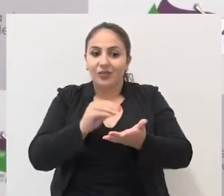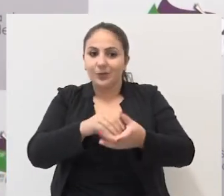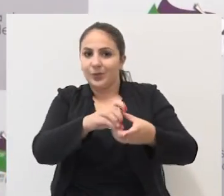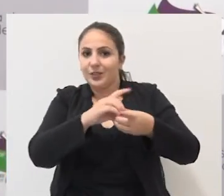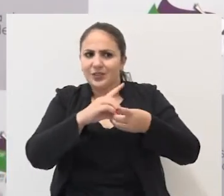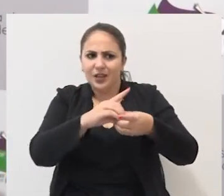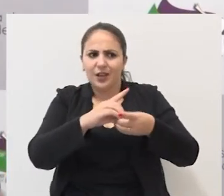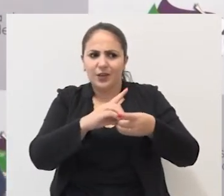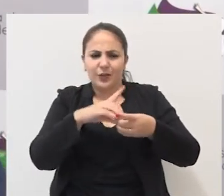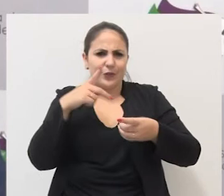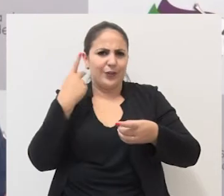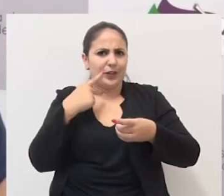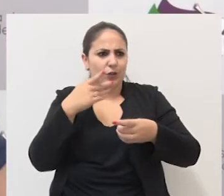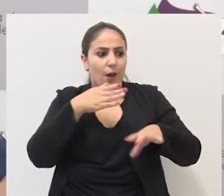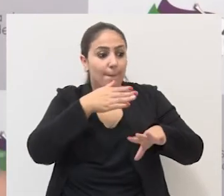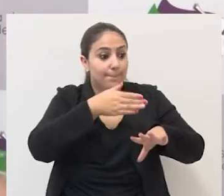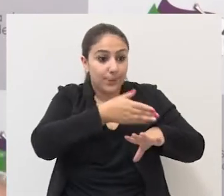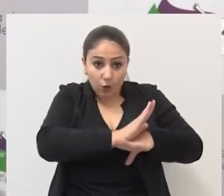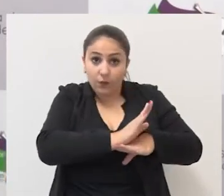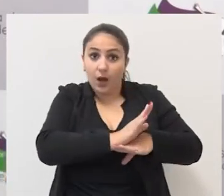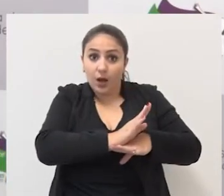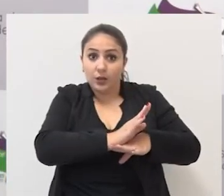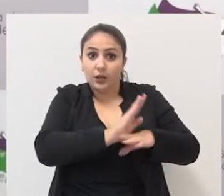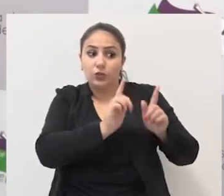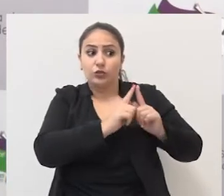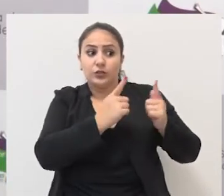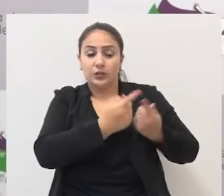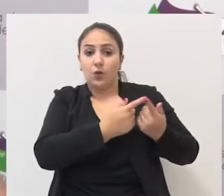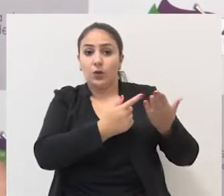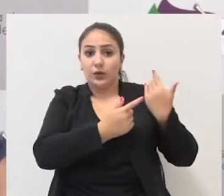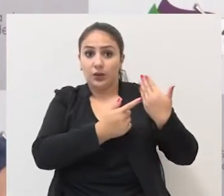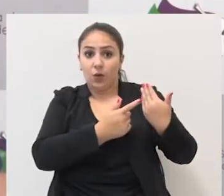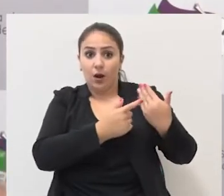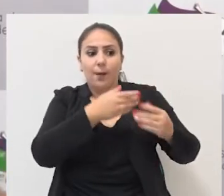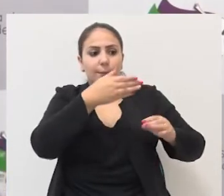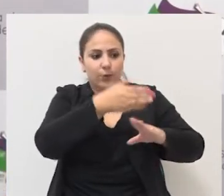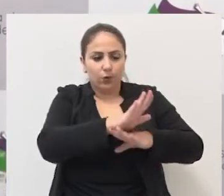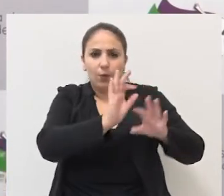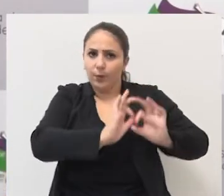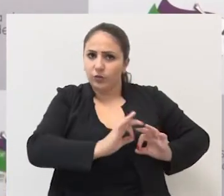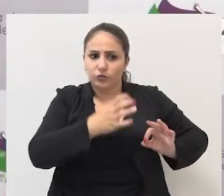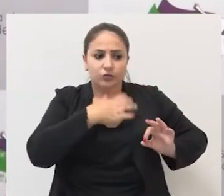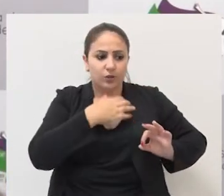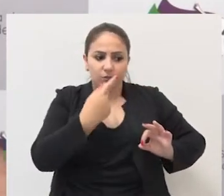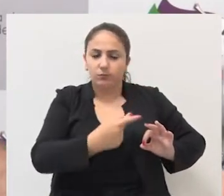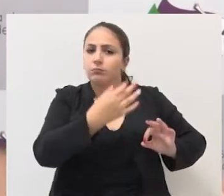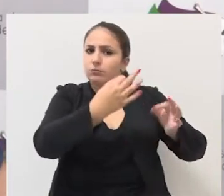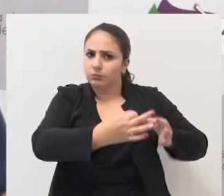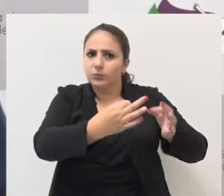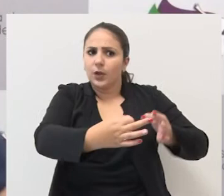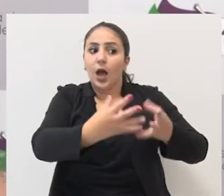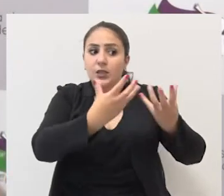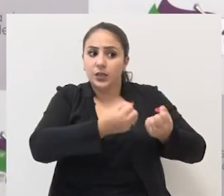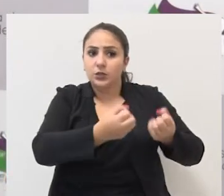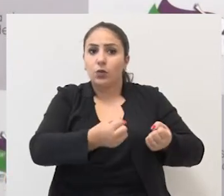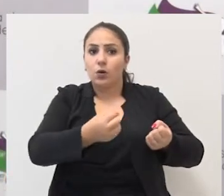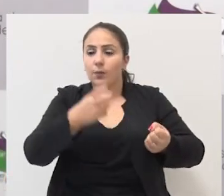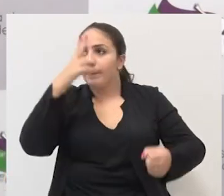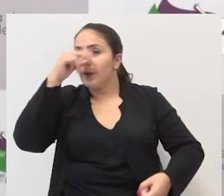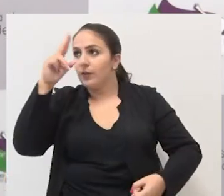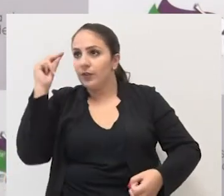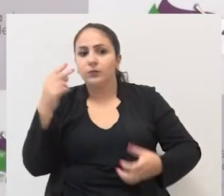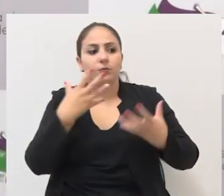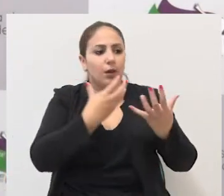Quer dizer, os vereadores aprovaram, a legislatura anterior, naturalmente, aprovou esse projeto assim, o prefeito